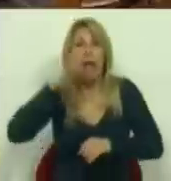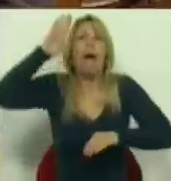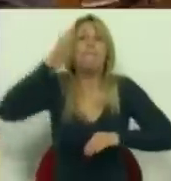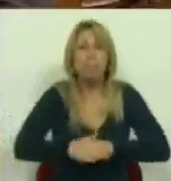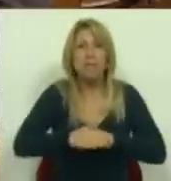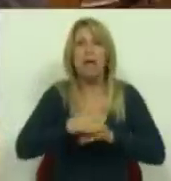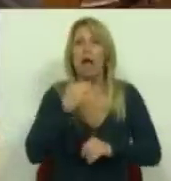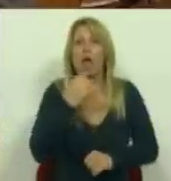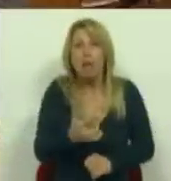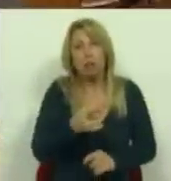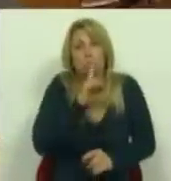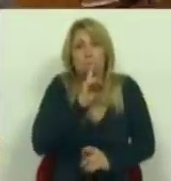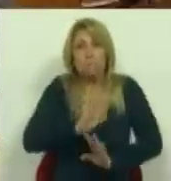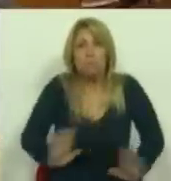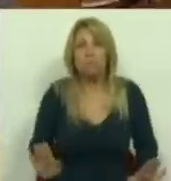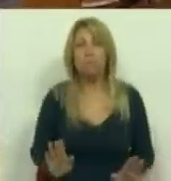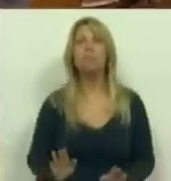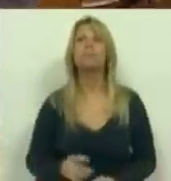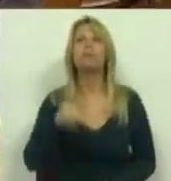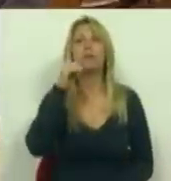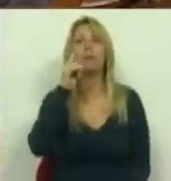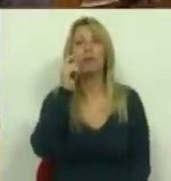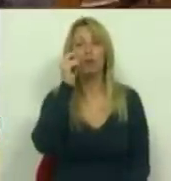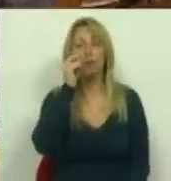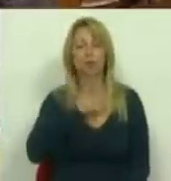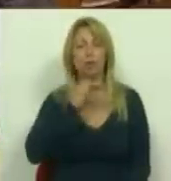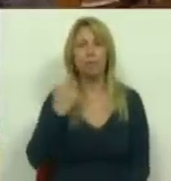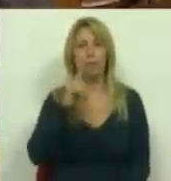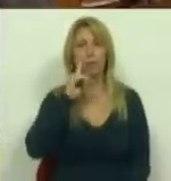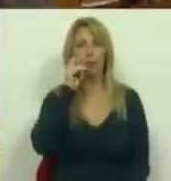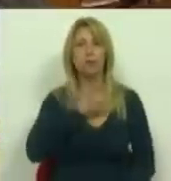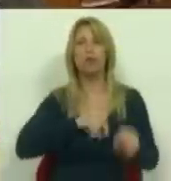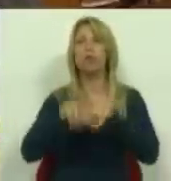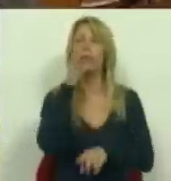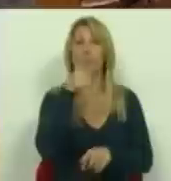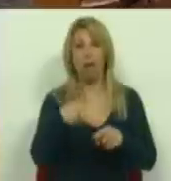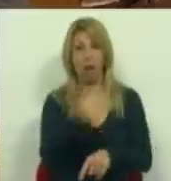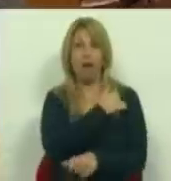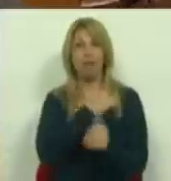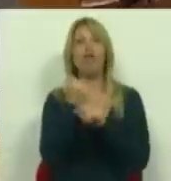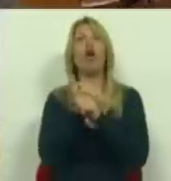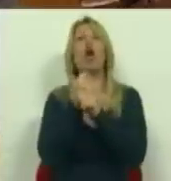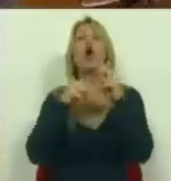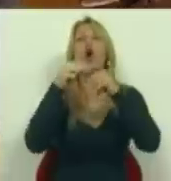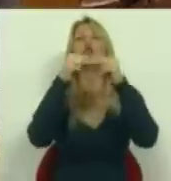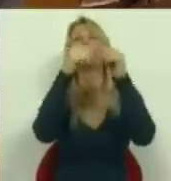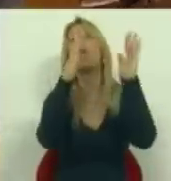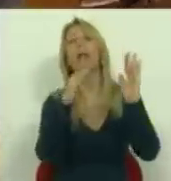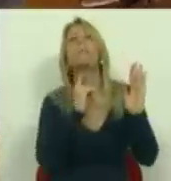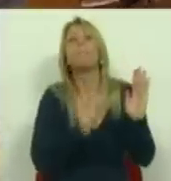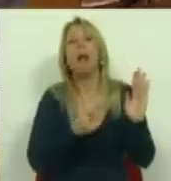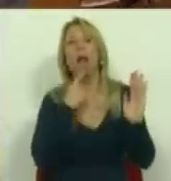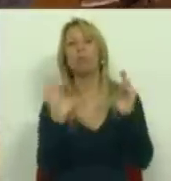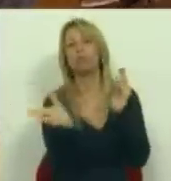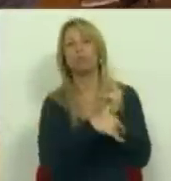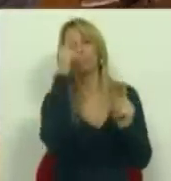Senhor Presidente, senhoras e senhores deputados, esta é a história de uma casa construída para ser roubada. E os rostos deste assalto são